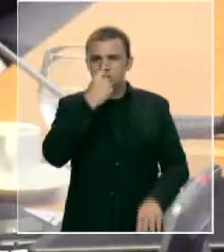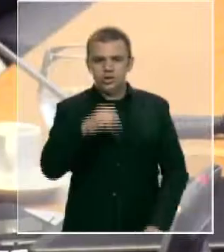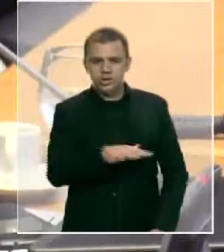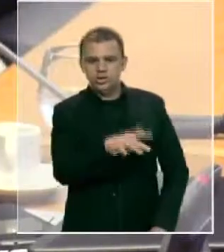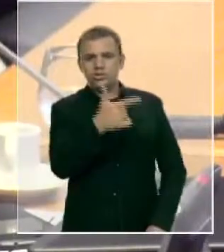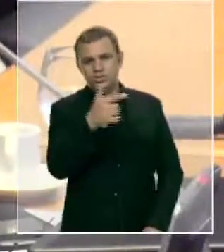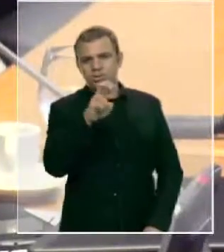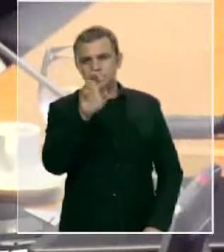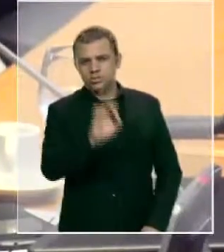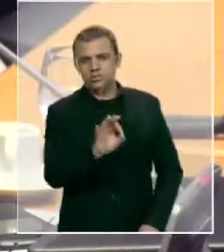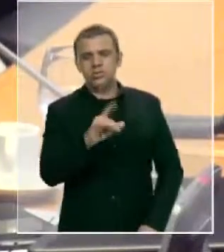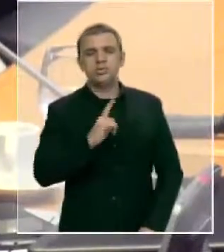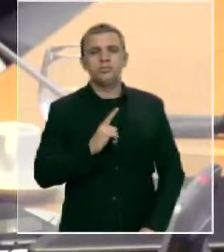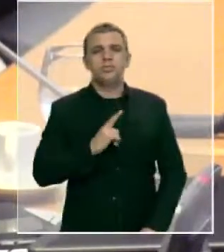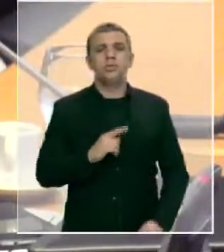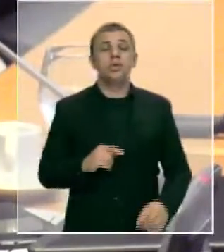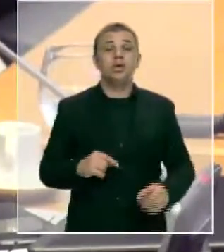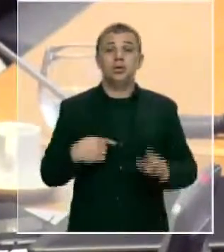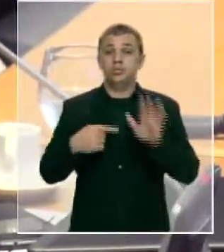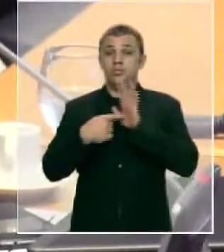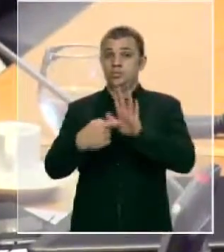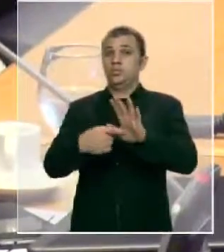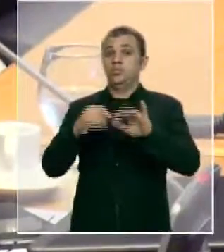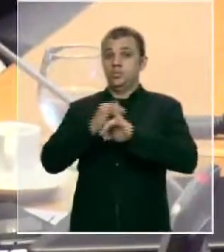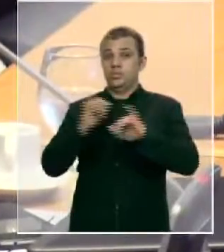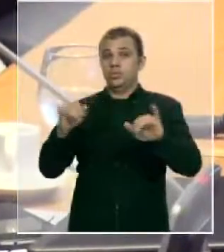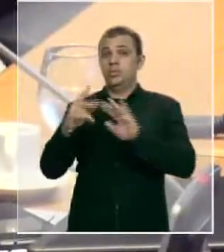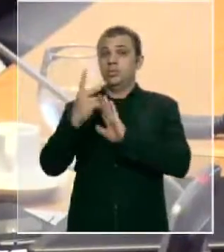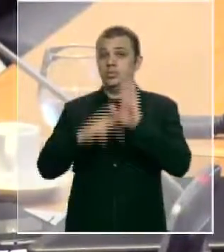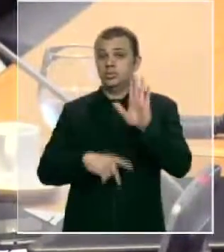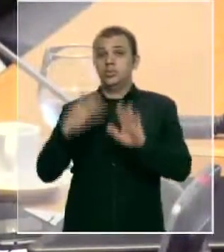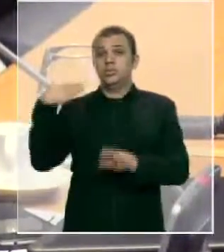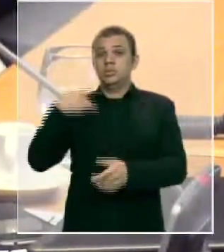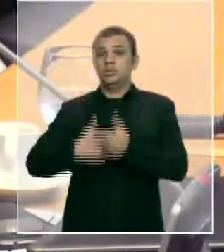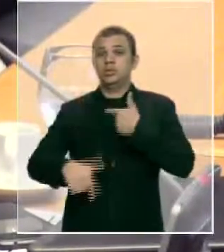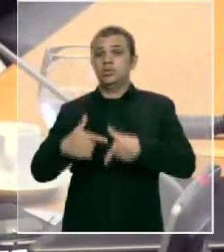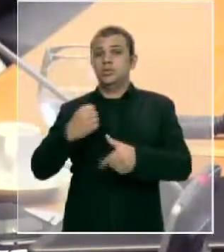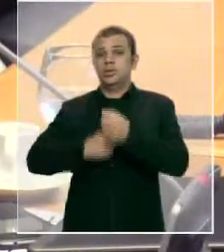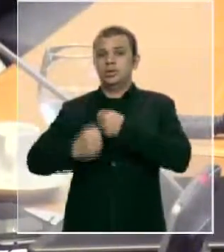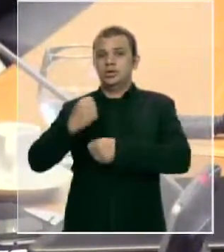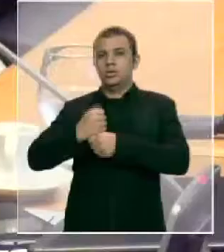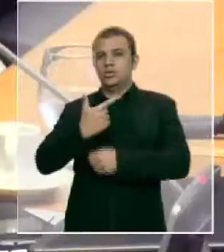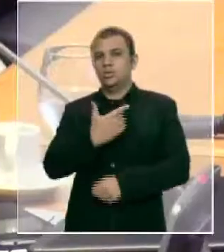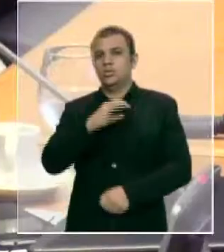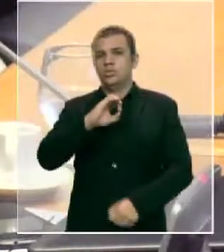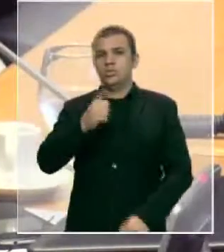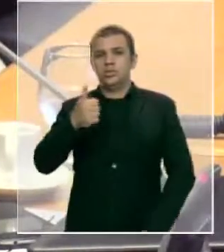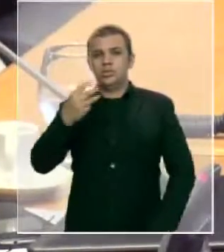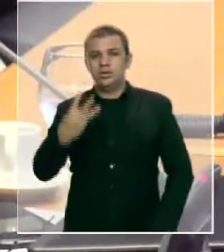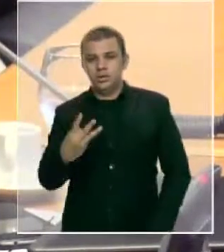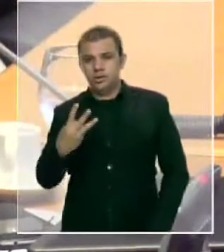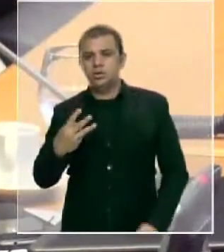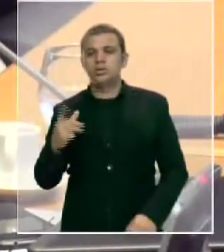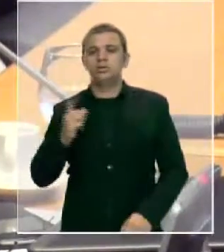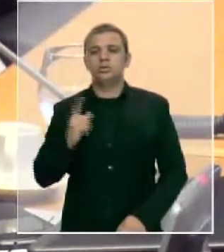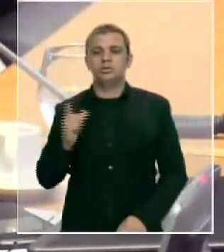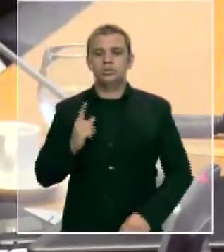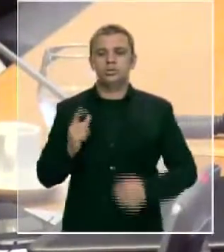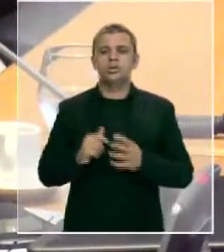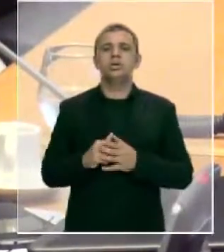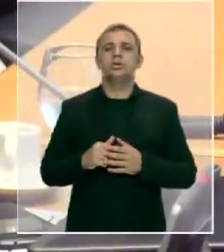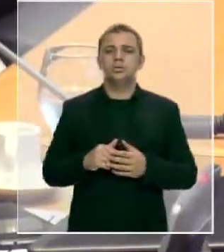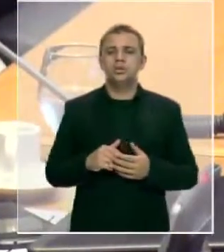uma apresentação desse projeto quando eles estavam trabalhando lá em 2013, na OAB, com a participação de toda